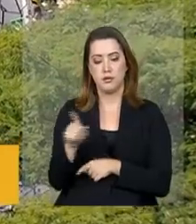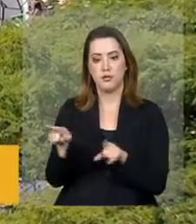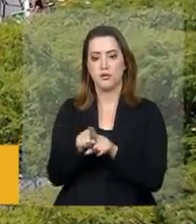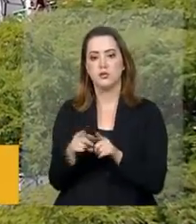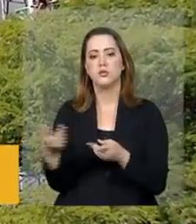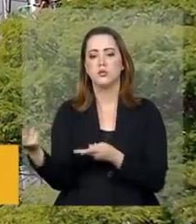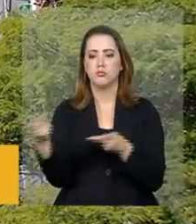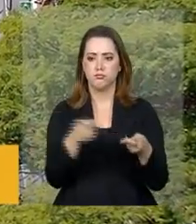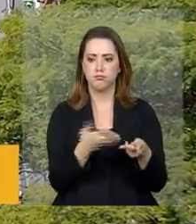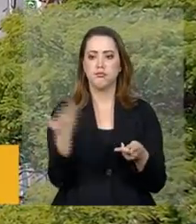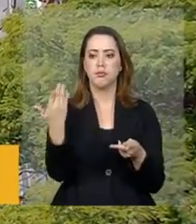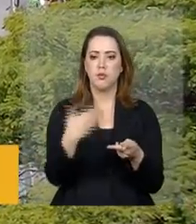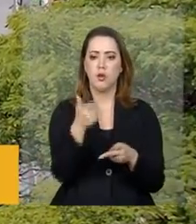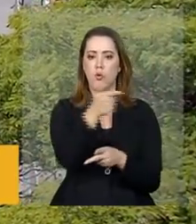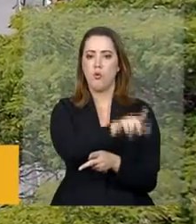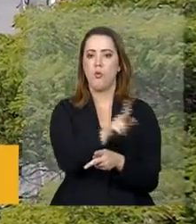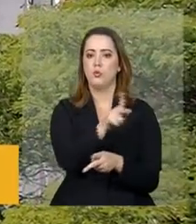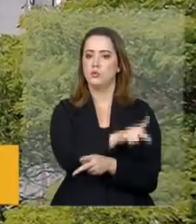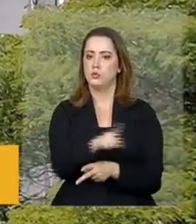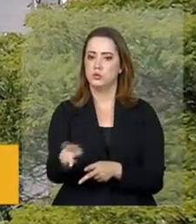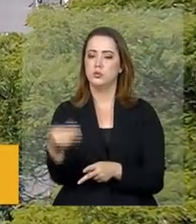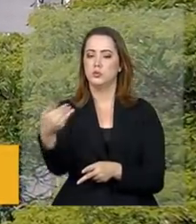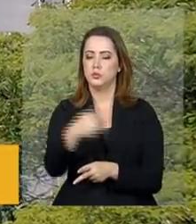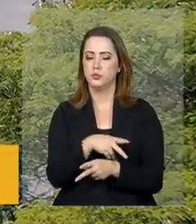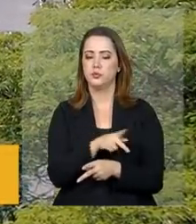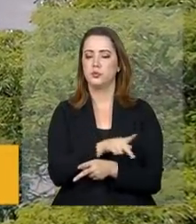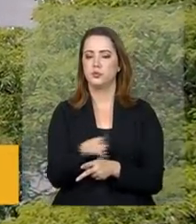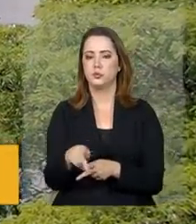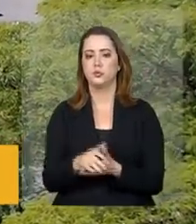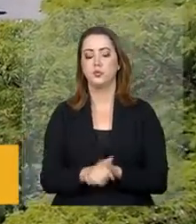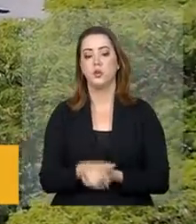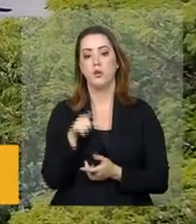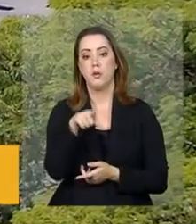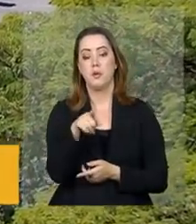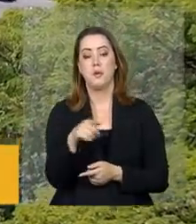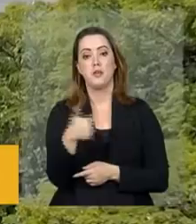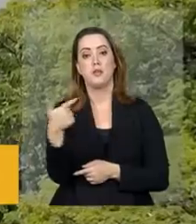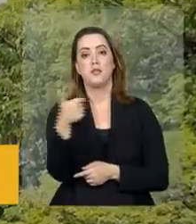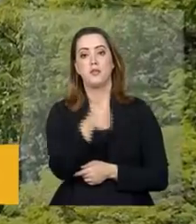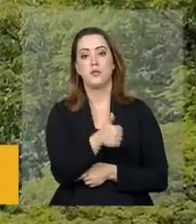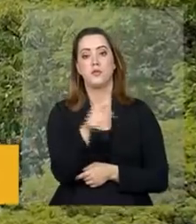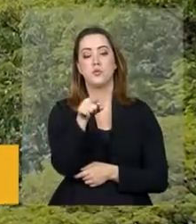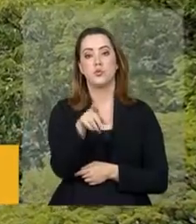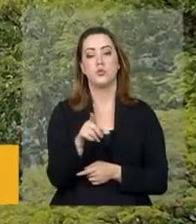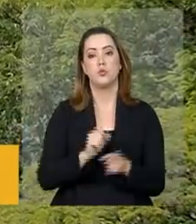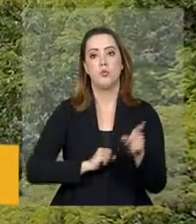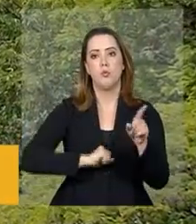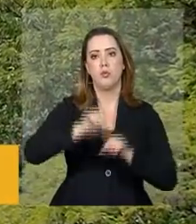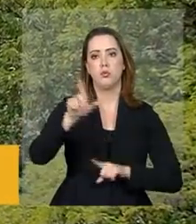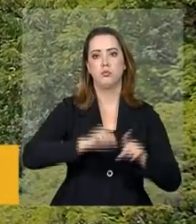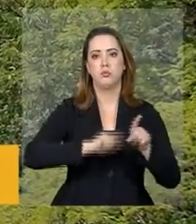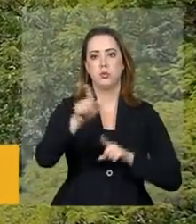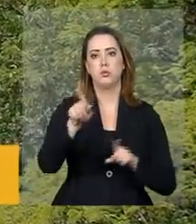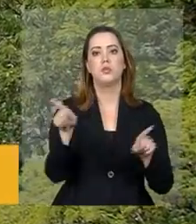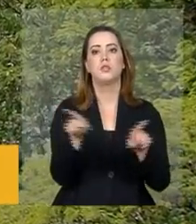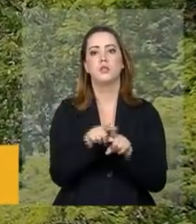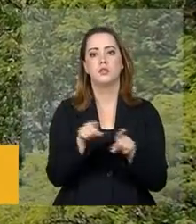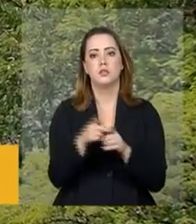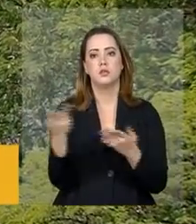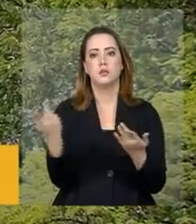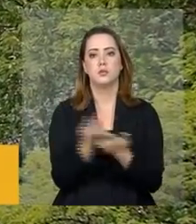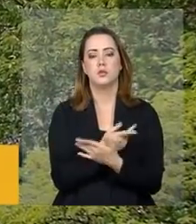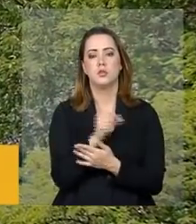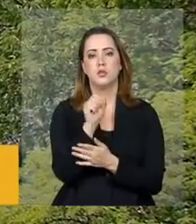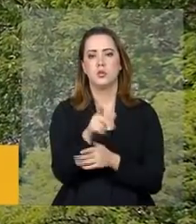visita ao nosso país também, né? Mas essa salva de 21 tiros também foi dada logo após a ocupação da capital da